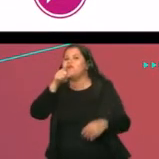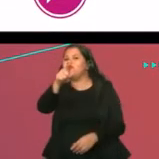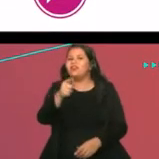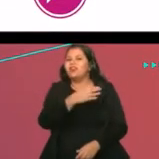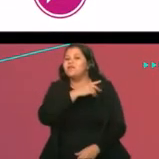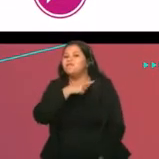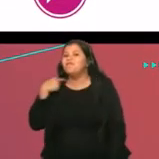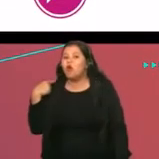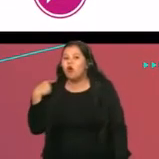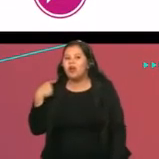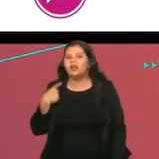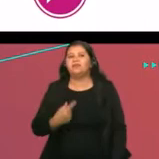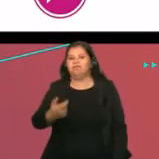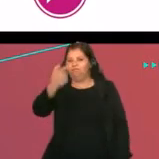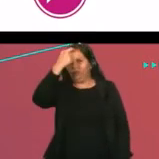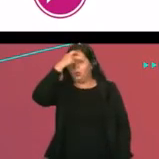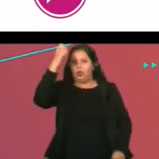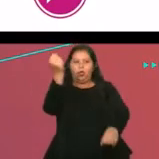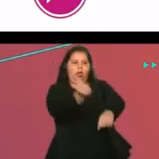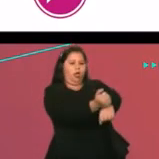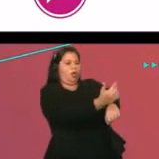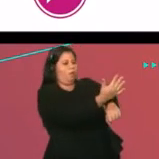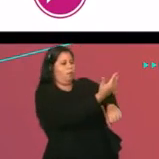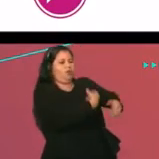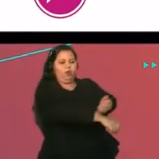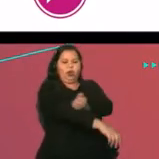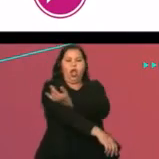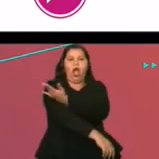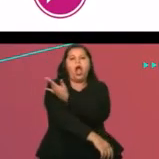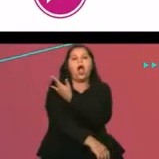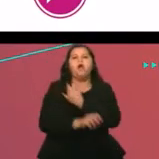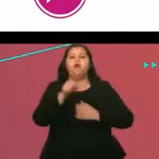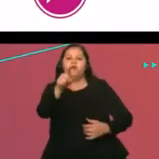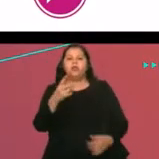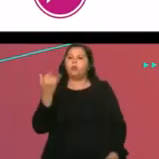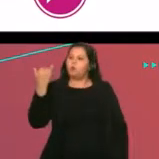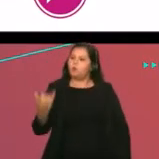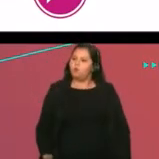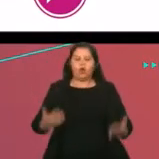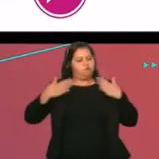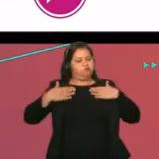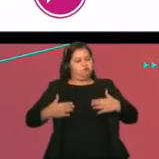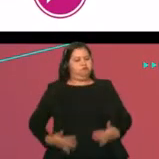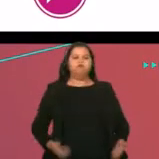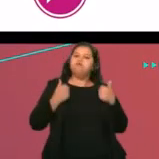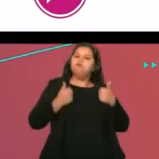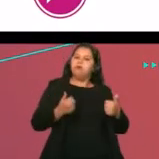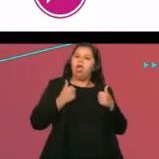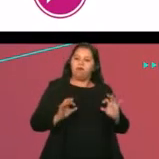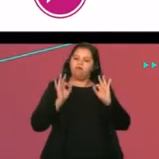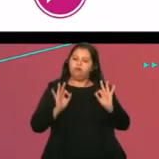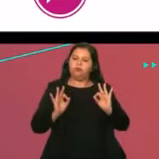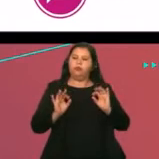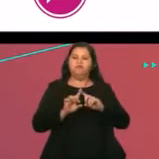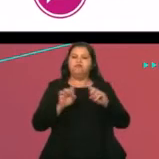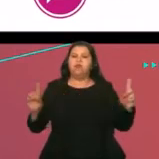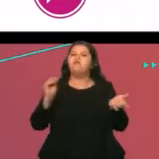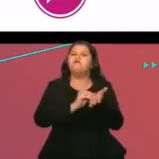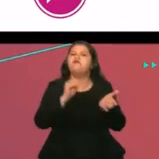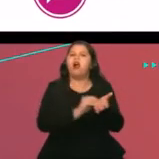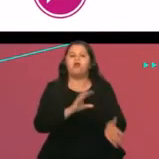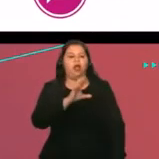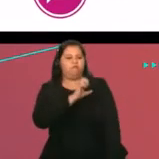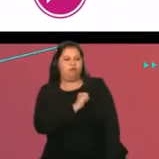nesse emocional você tá bem fisicamente tá magrinho tá perfeito tá mas você não ama